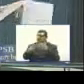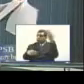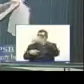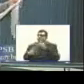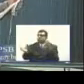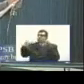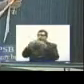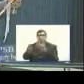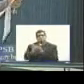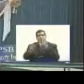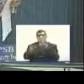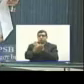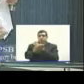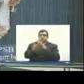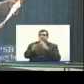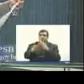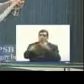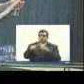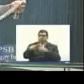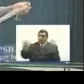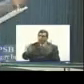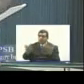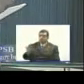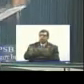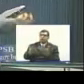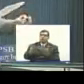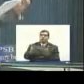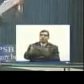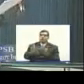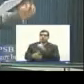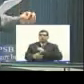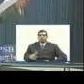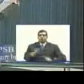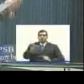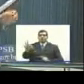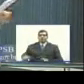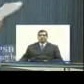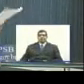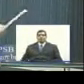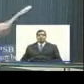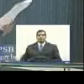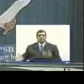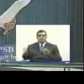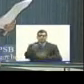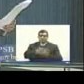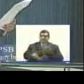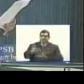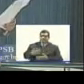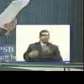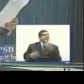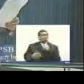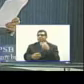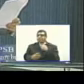no início do ano portanto hoje mesmo que o governo federal quer enviar recursos para o Amazonas não pode